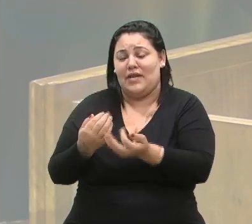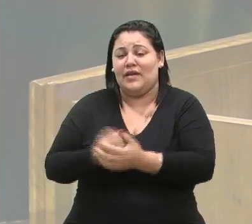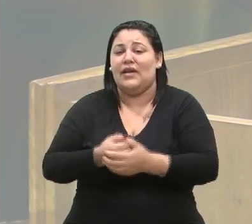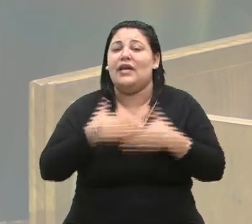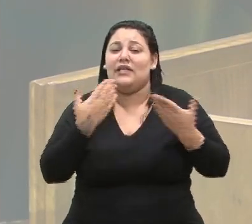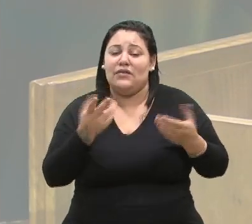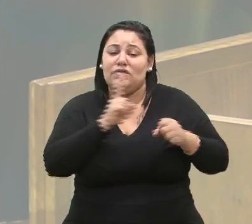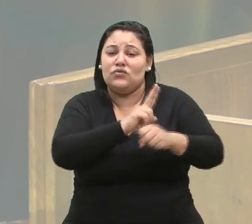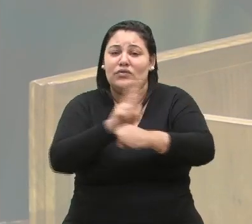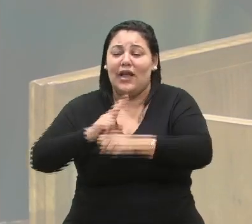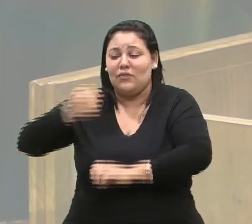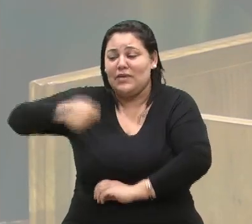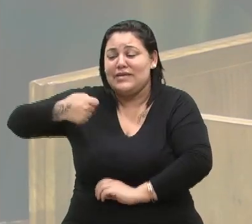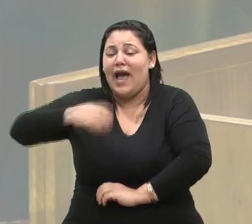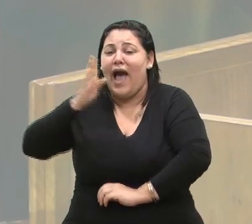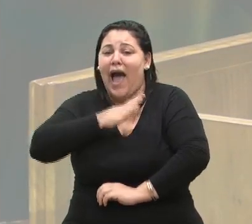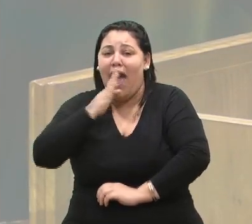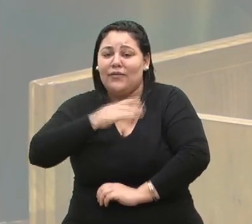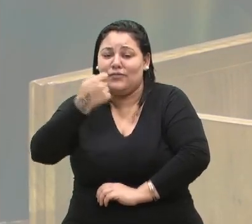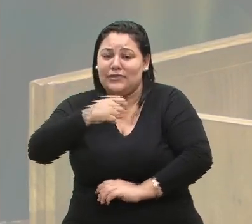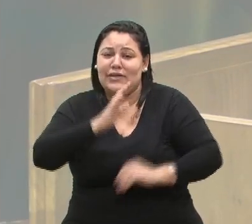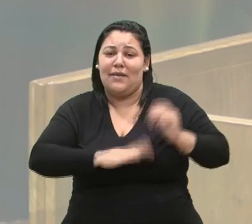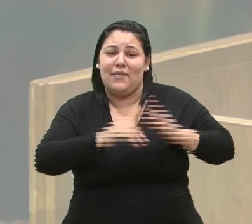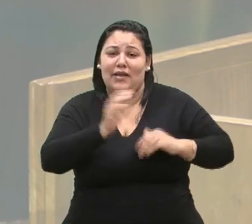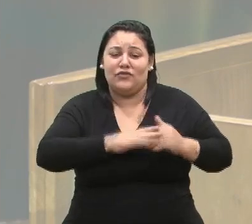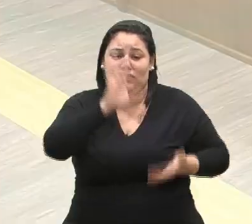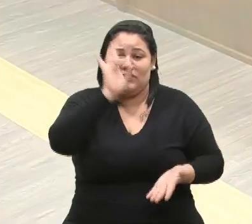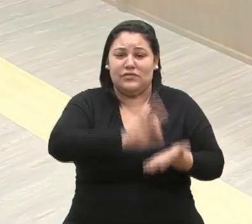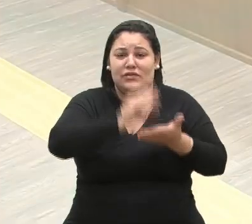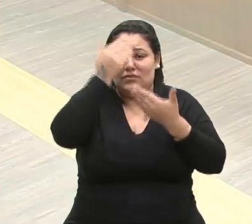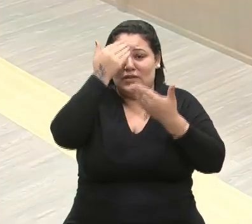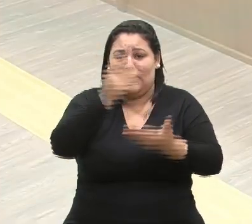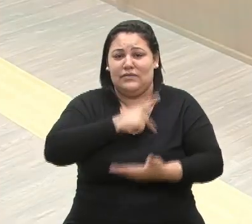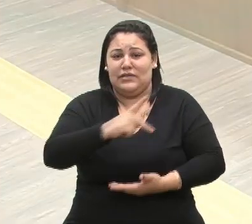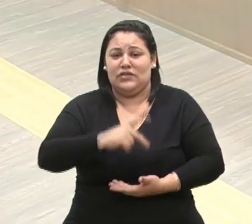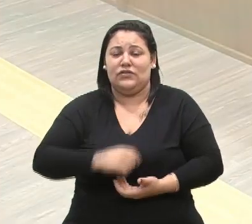precisa urgente ser colocado em prática. Obrigado, senhor presidente. Obrigado, vereador.